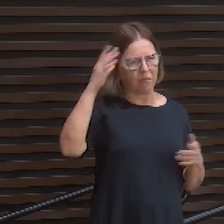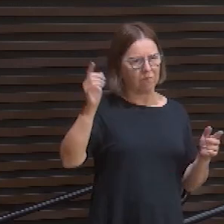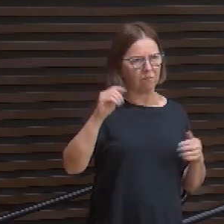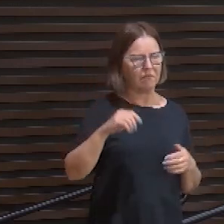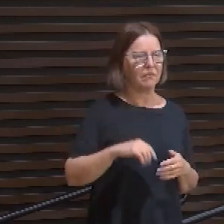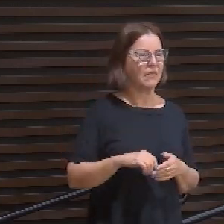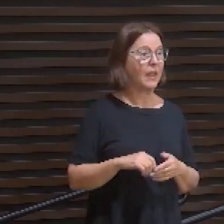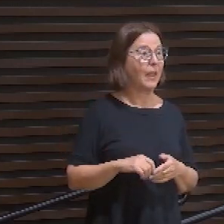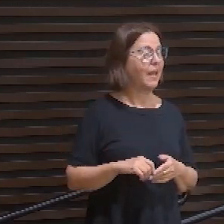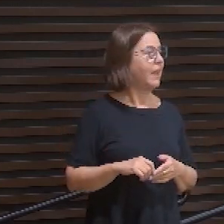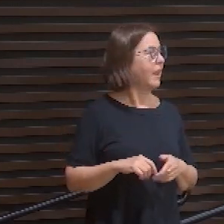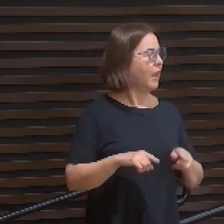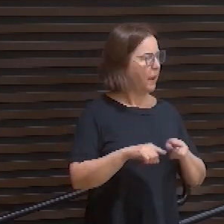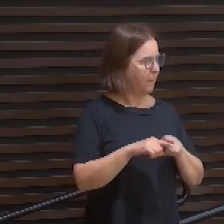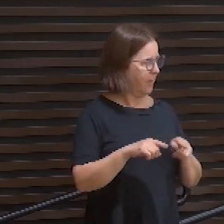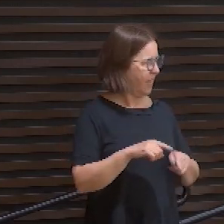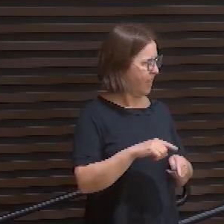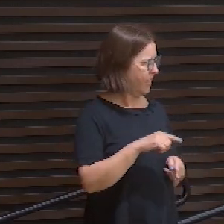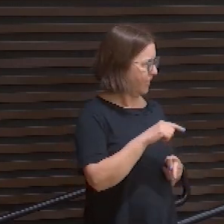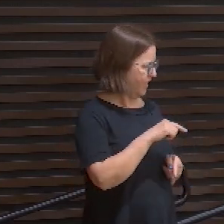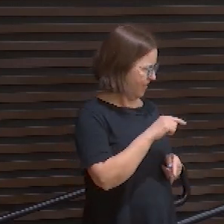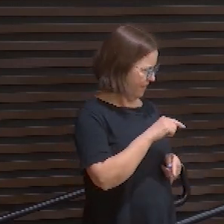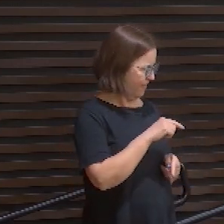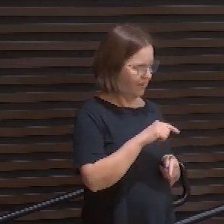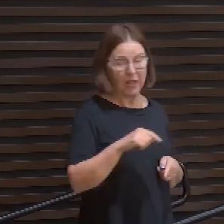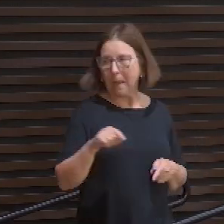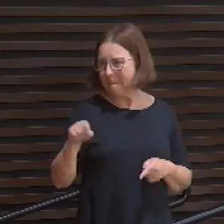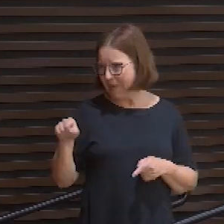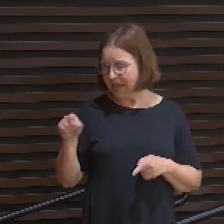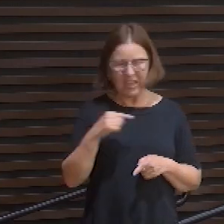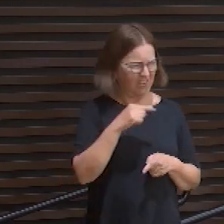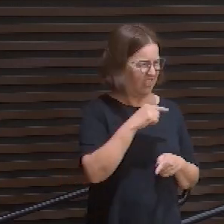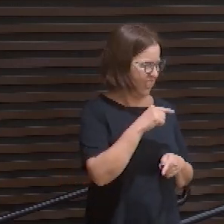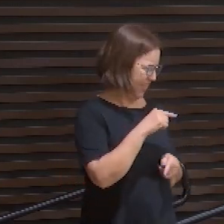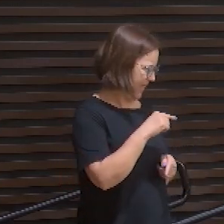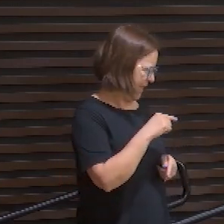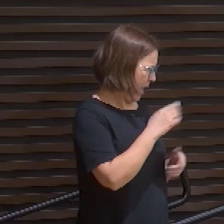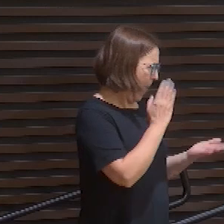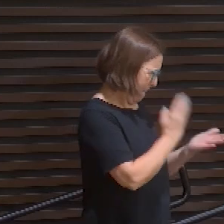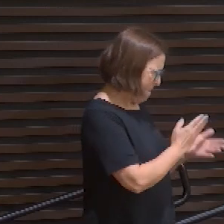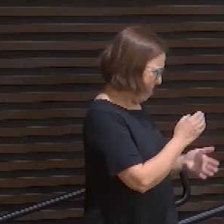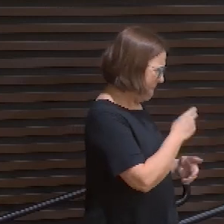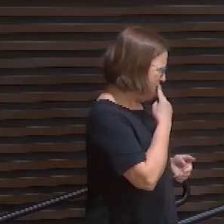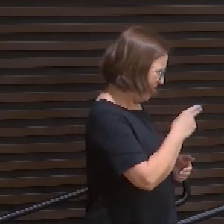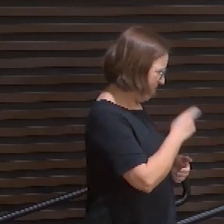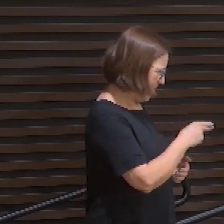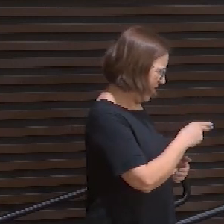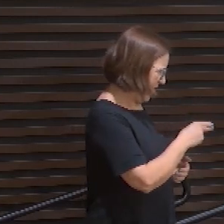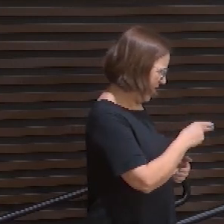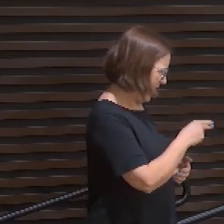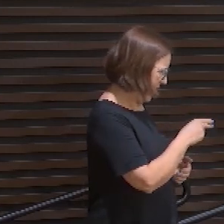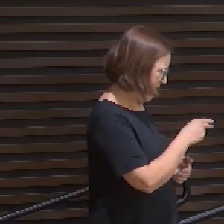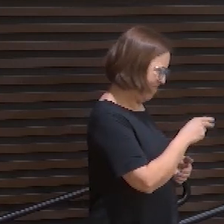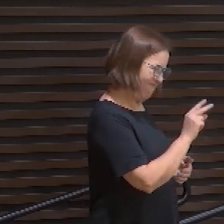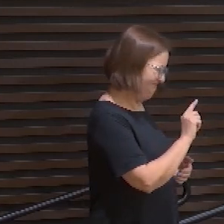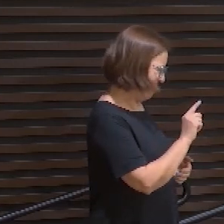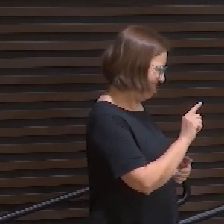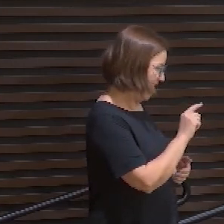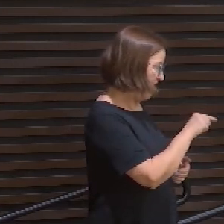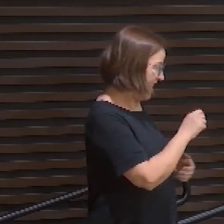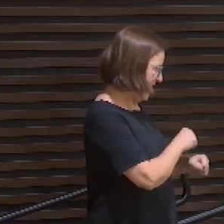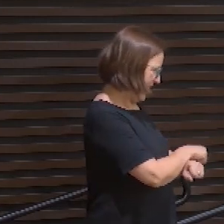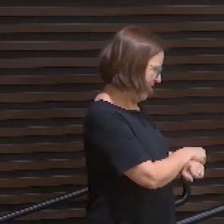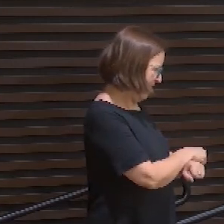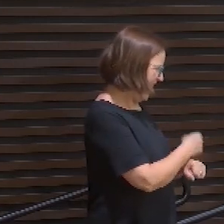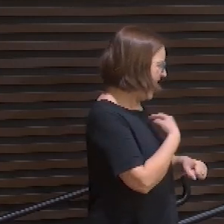Mas agora, vê se você faz, não fuma. Você é escrava, eu sou livre. Eu